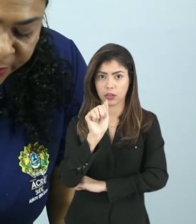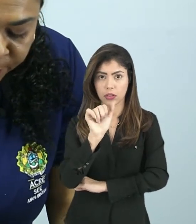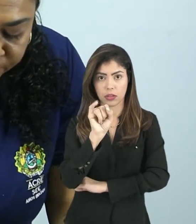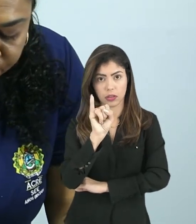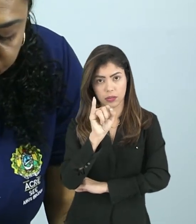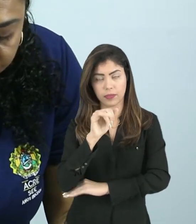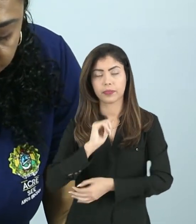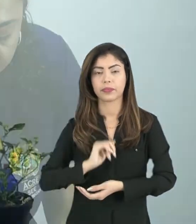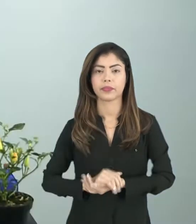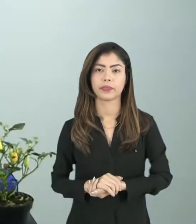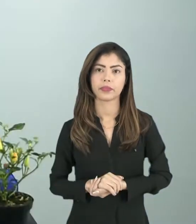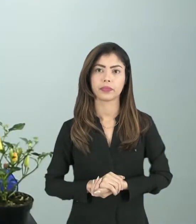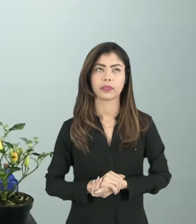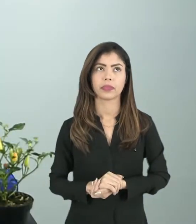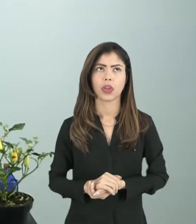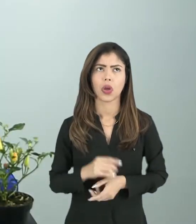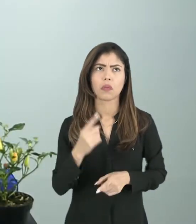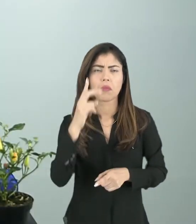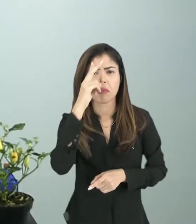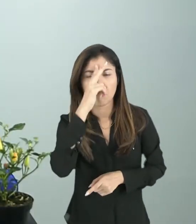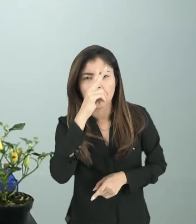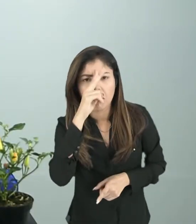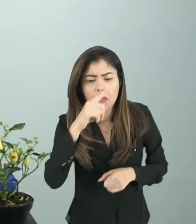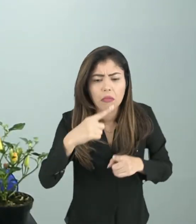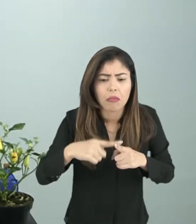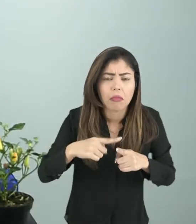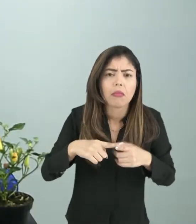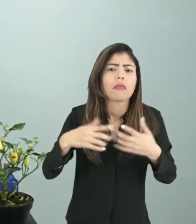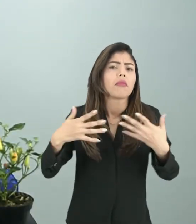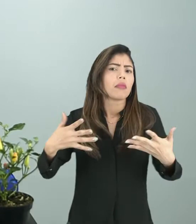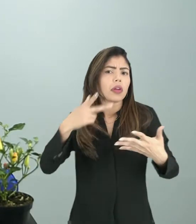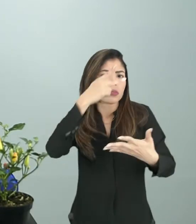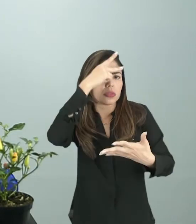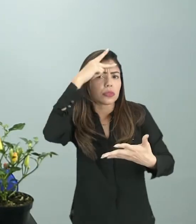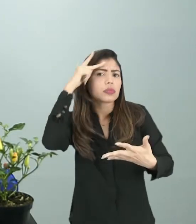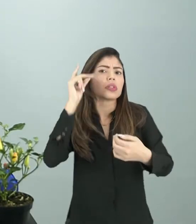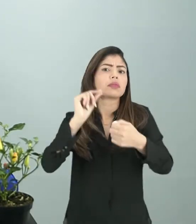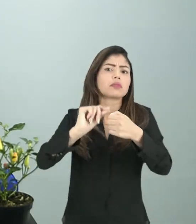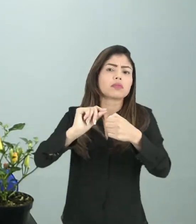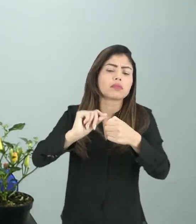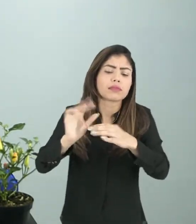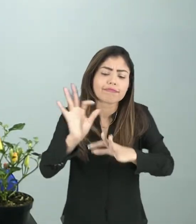Vocês lembram por que as pessoas cultivam as plantas ornamentais?